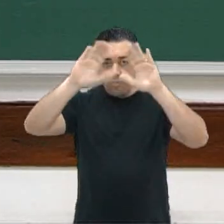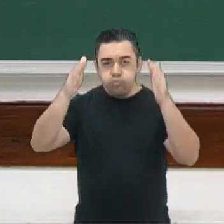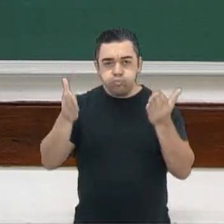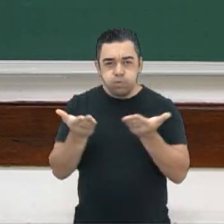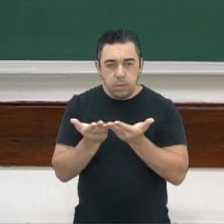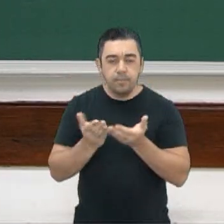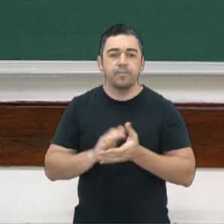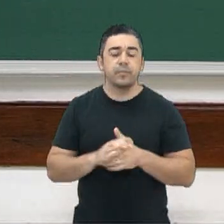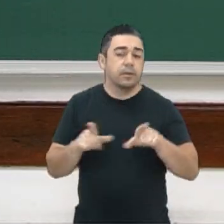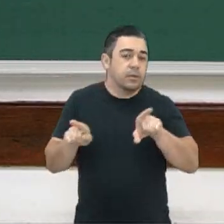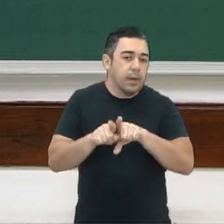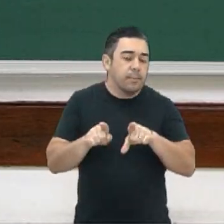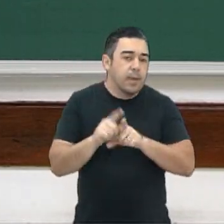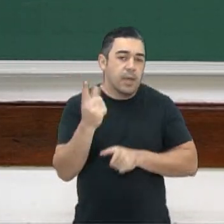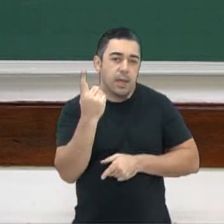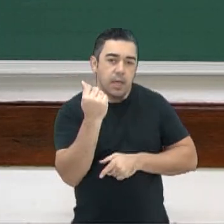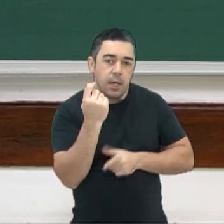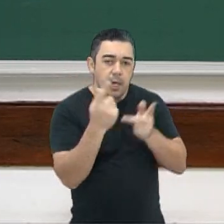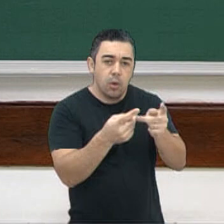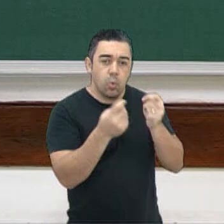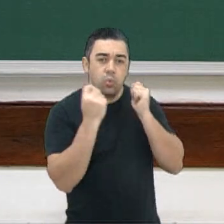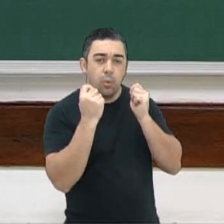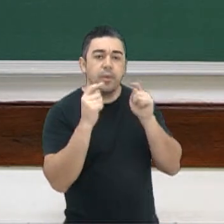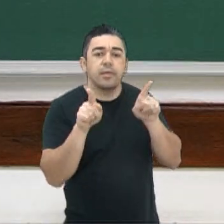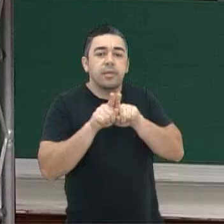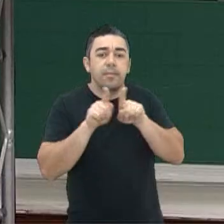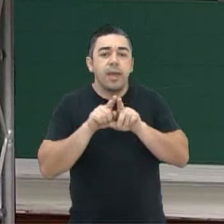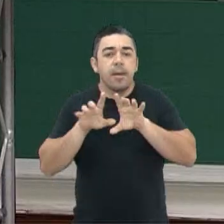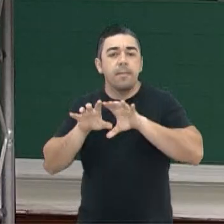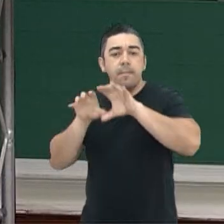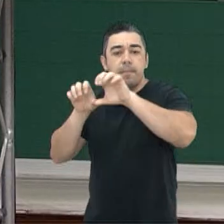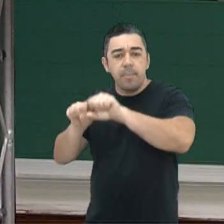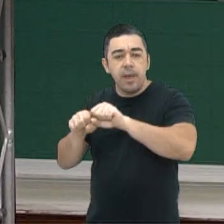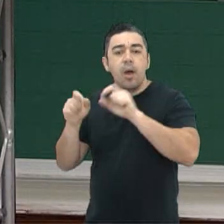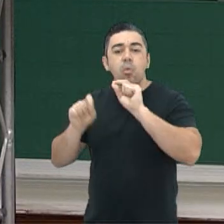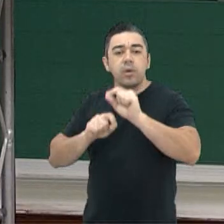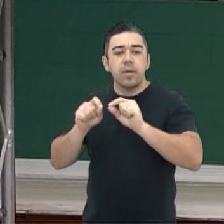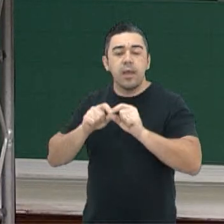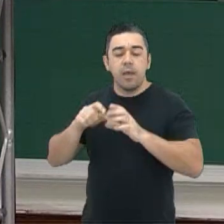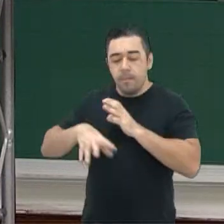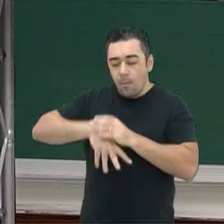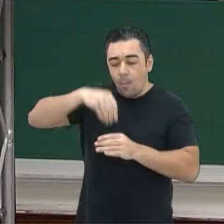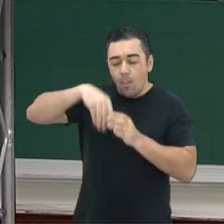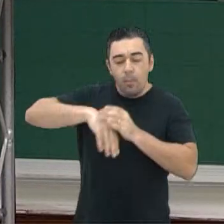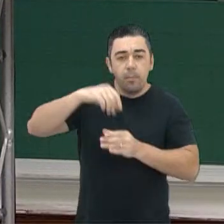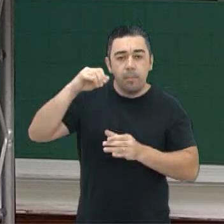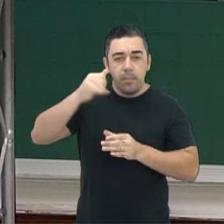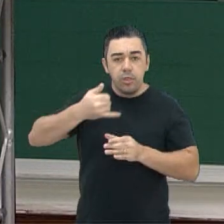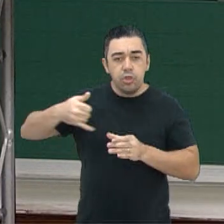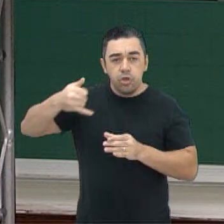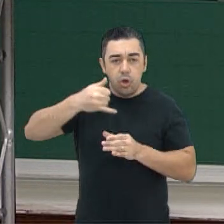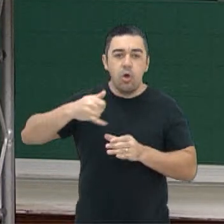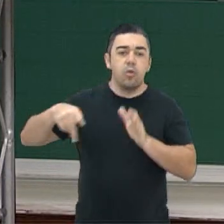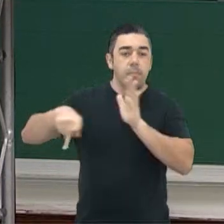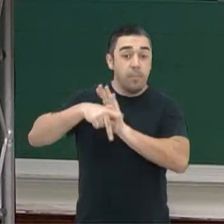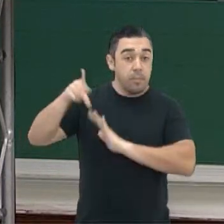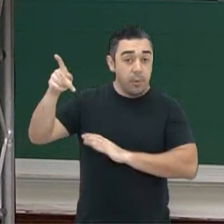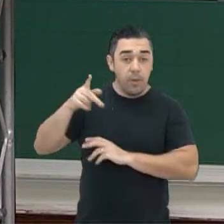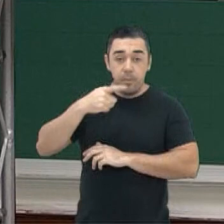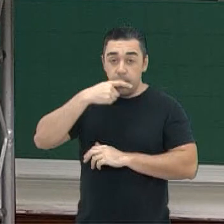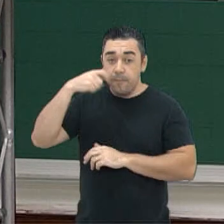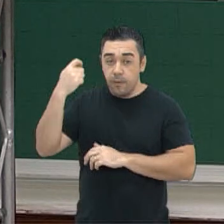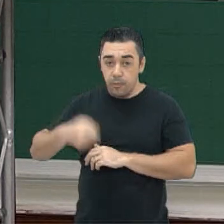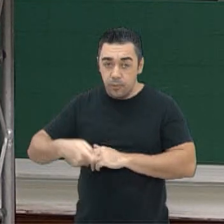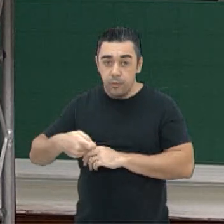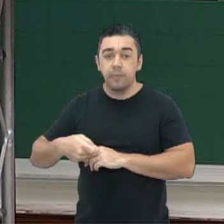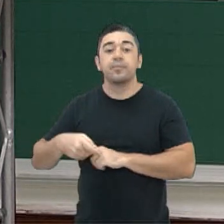fator econômico, dominar reservas de petróleo no Cáucaso, uma região soviética riquíssima em petróleo, e usar os